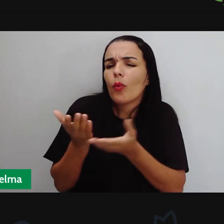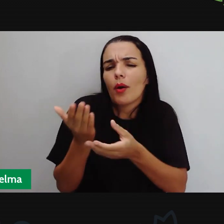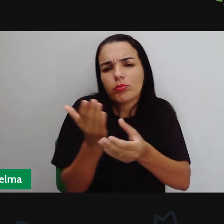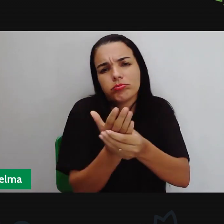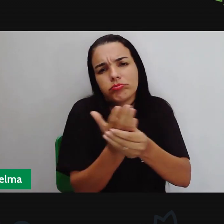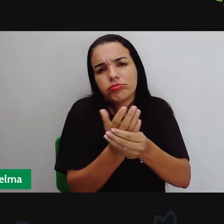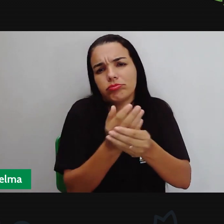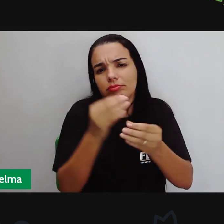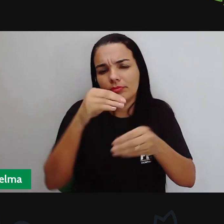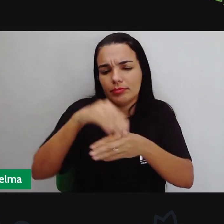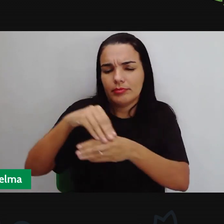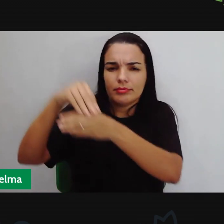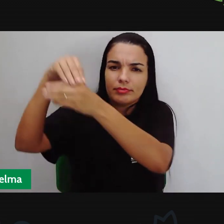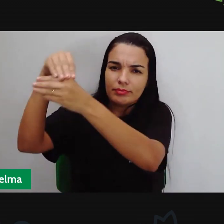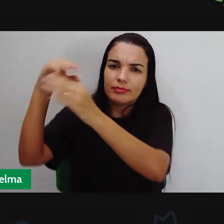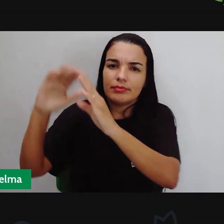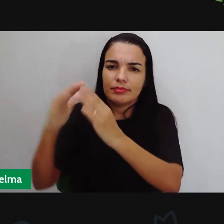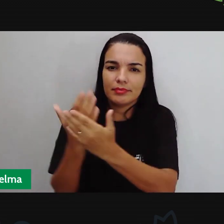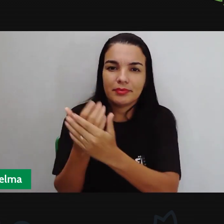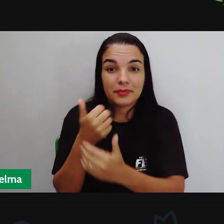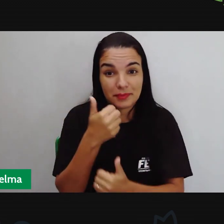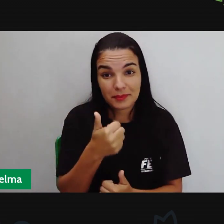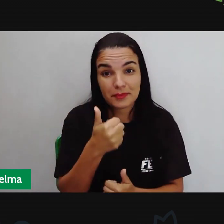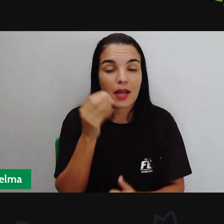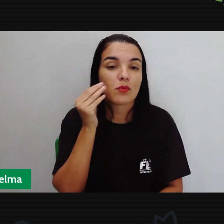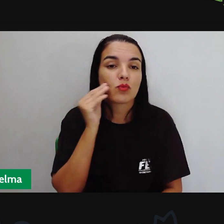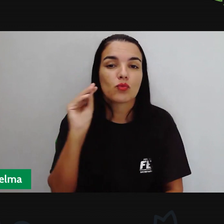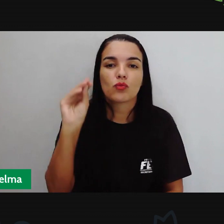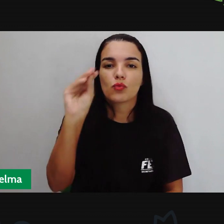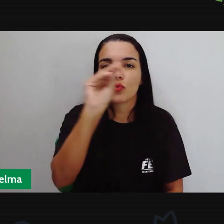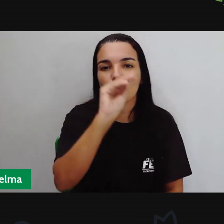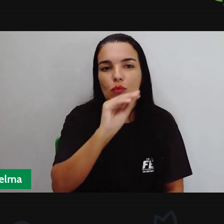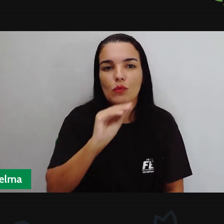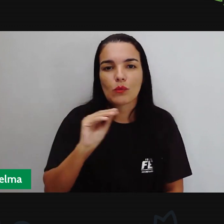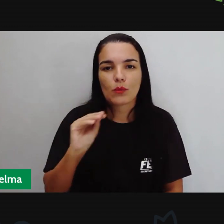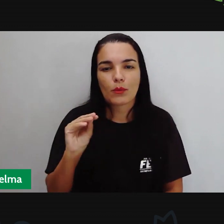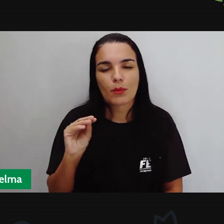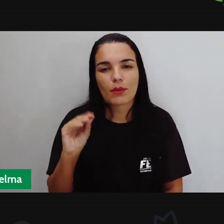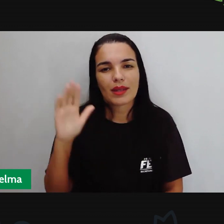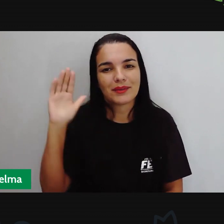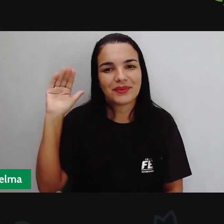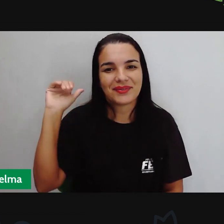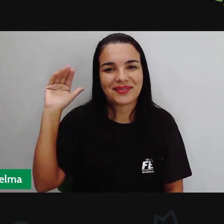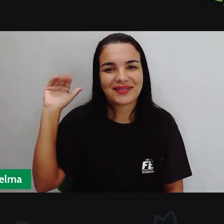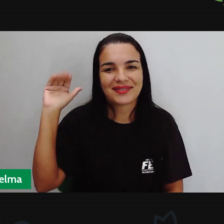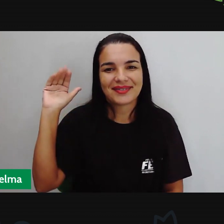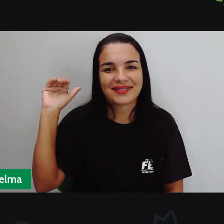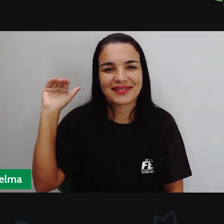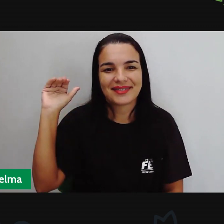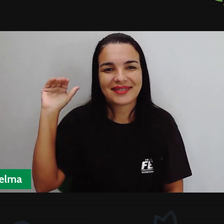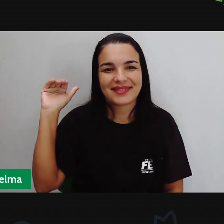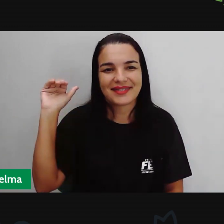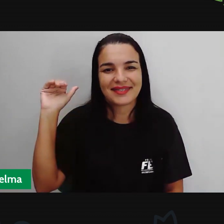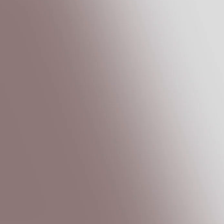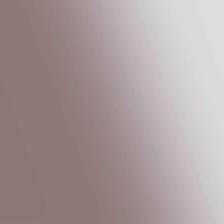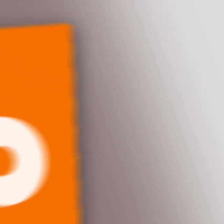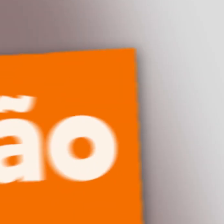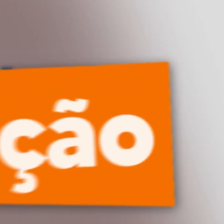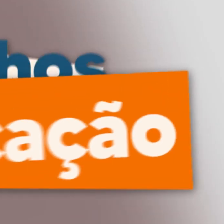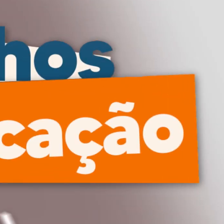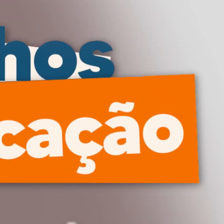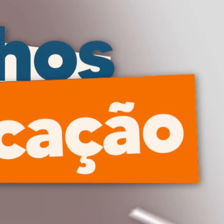material, porque vocês serão avaliados por ele, certo? Beijinho no coração de cada um de vocês e até a próxima aula. Tchau, tchau!